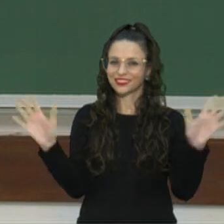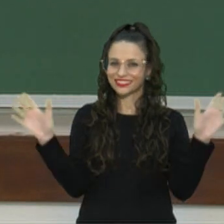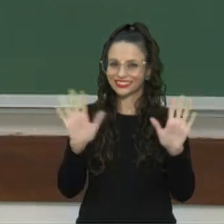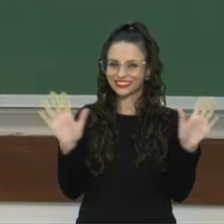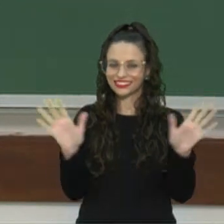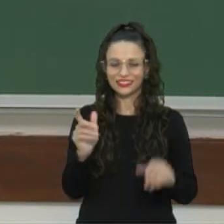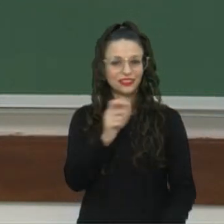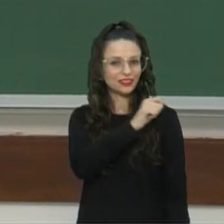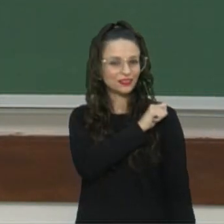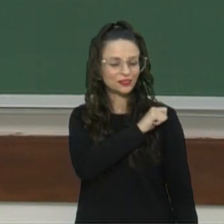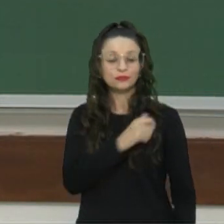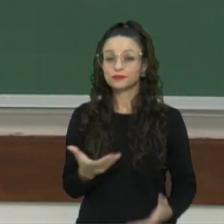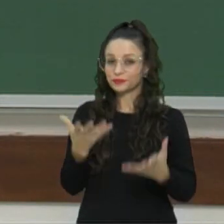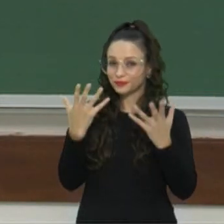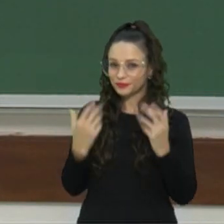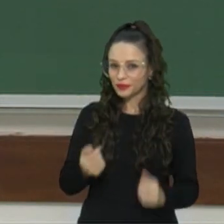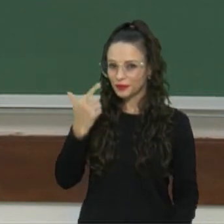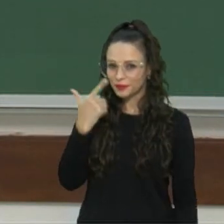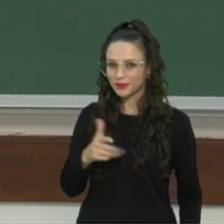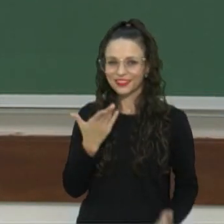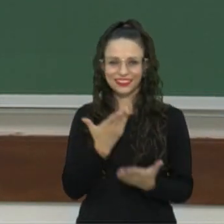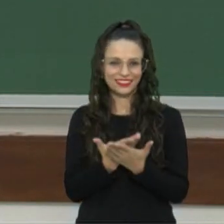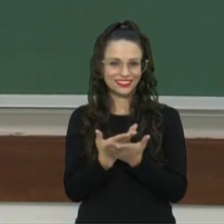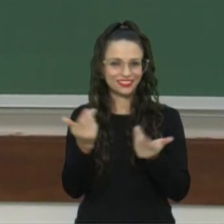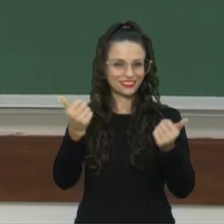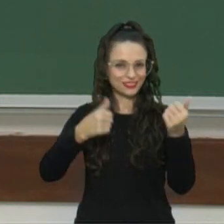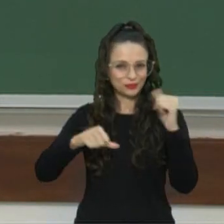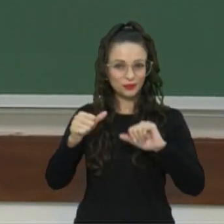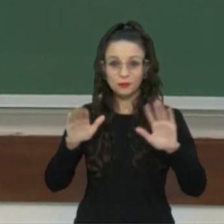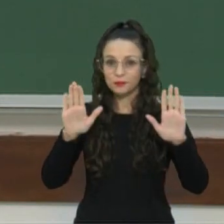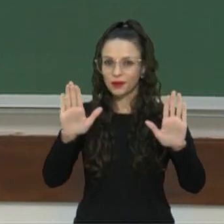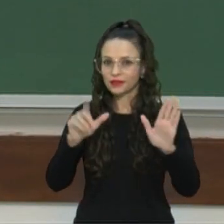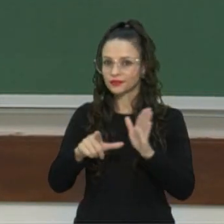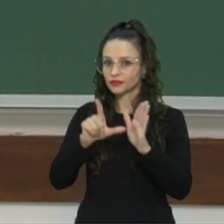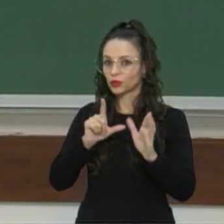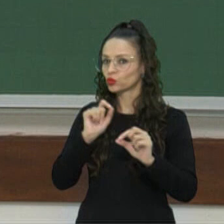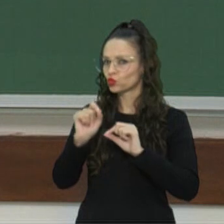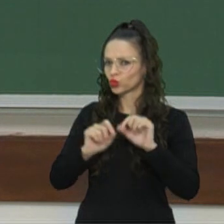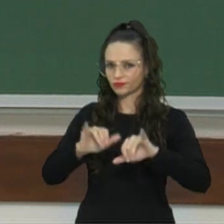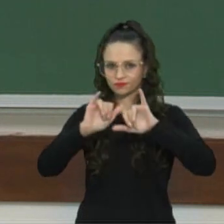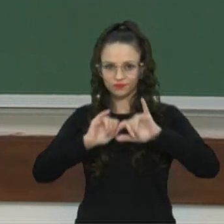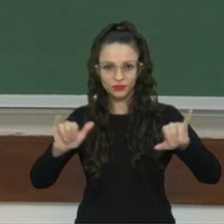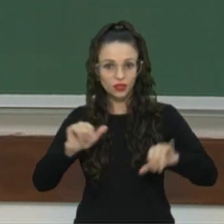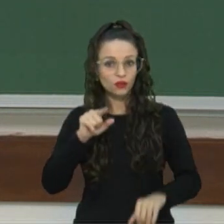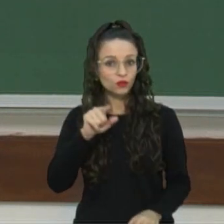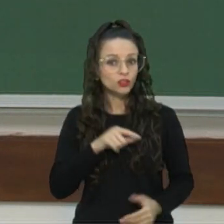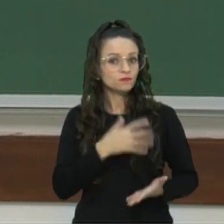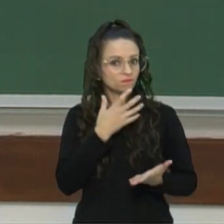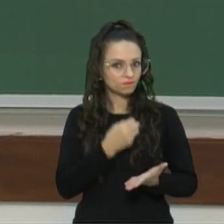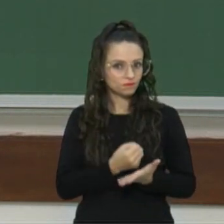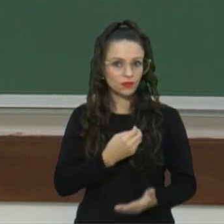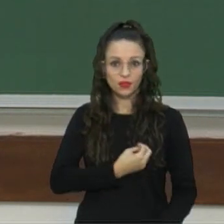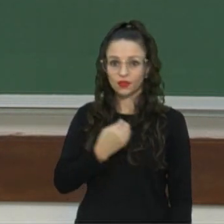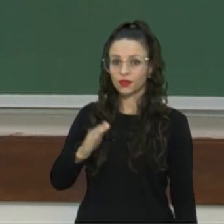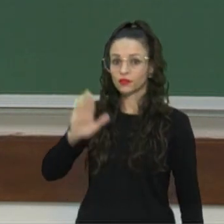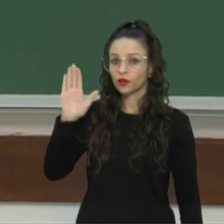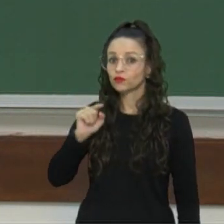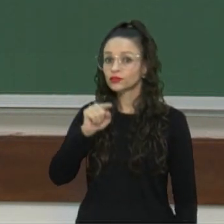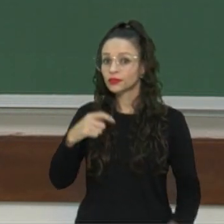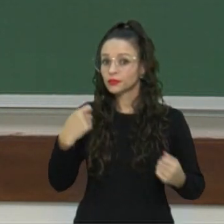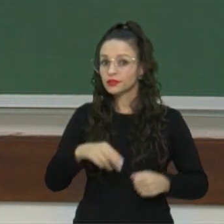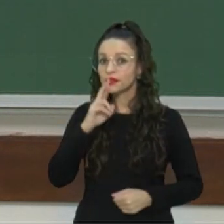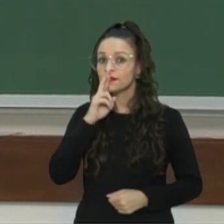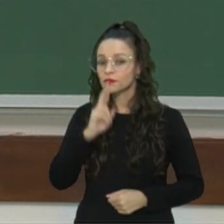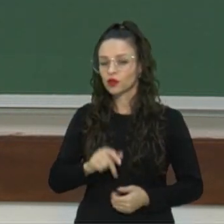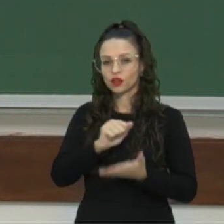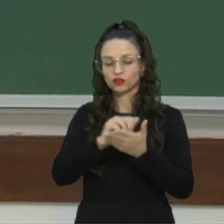Olá, alunos! Vamos para mais uma aula de Química. Mas antes, para garantir a sua presença, faça a atividade que está no primeiro link lá